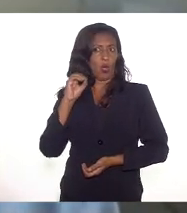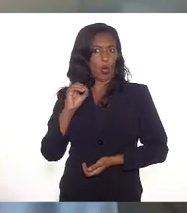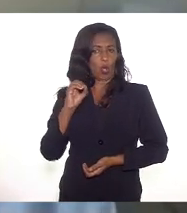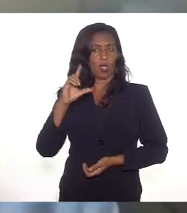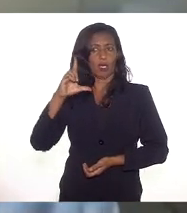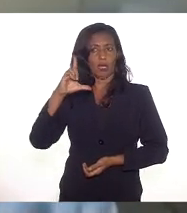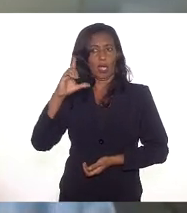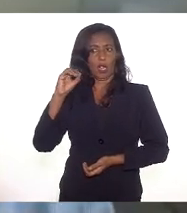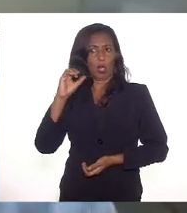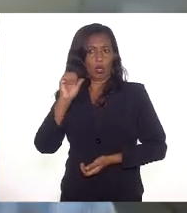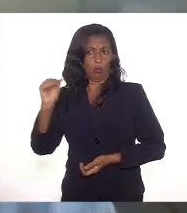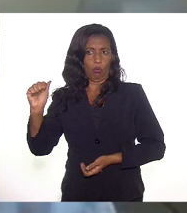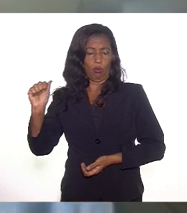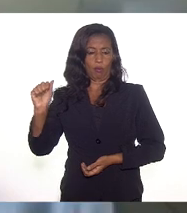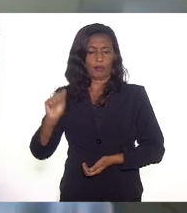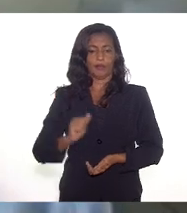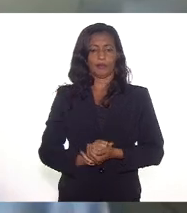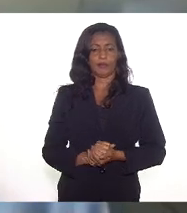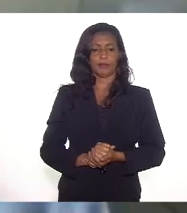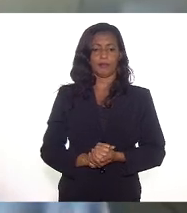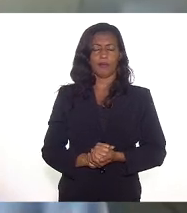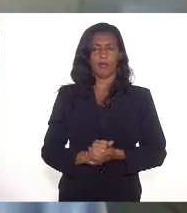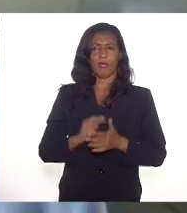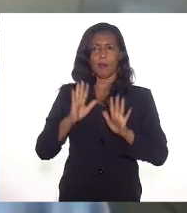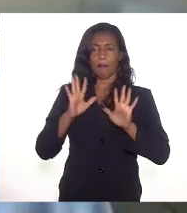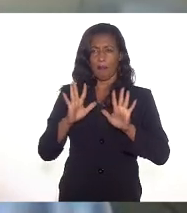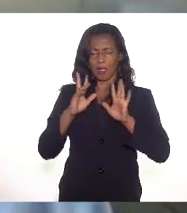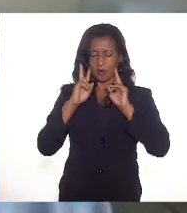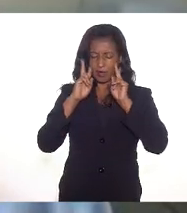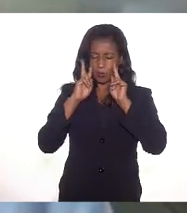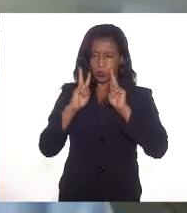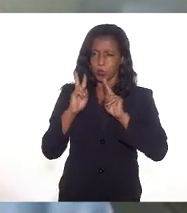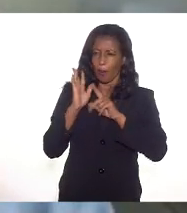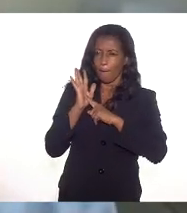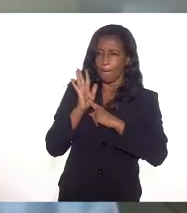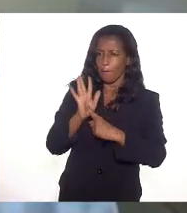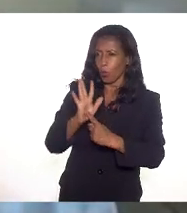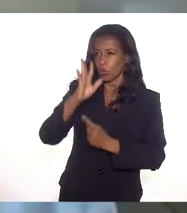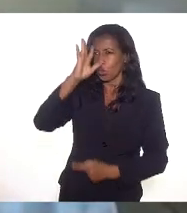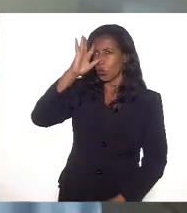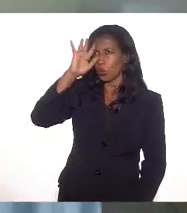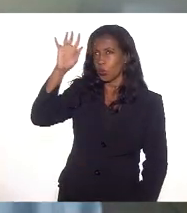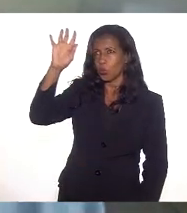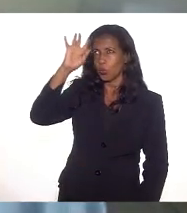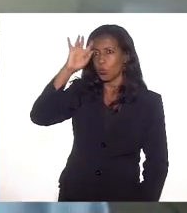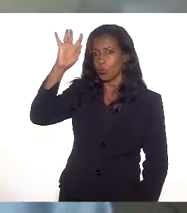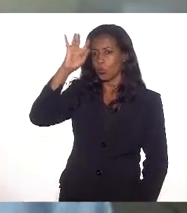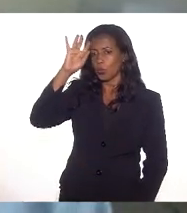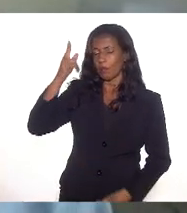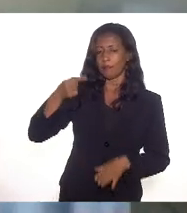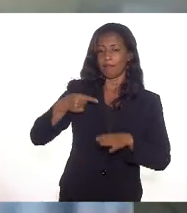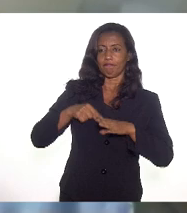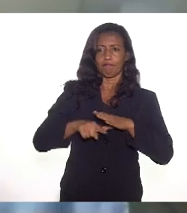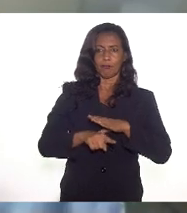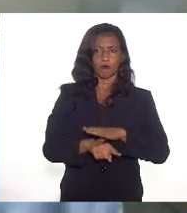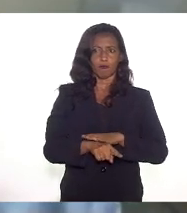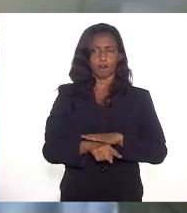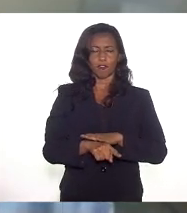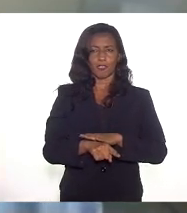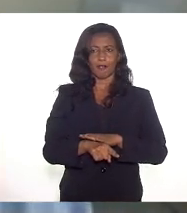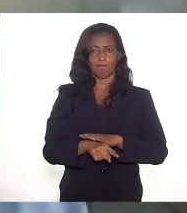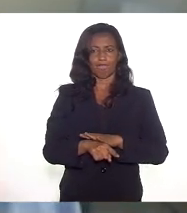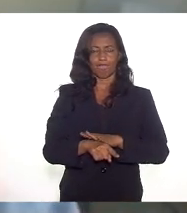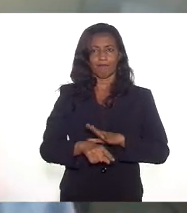LOA. Mas ele visa refletir principalmente a profunda crise